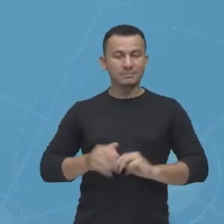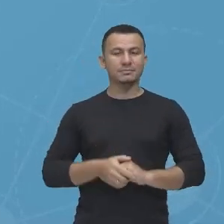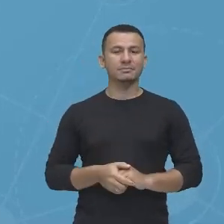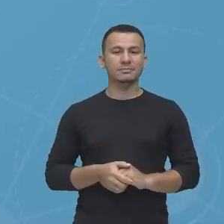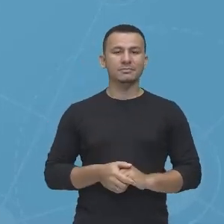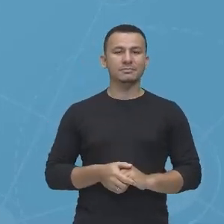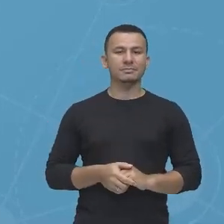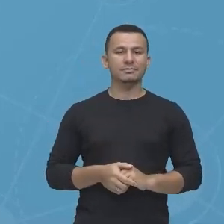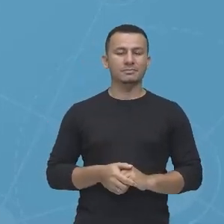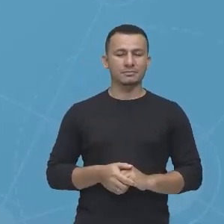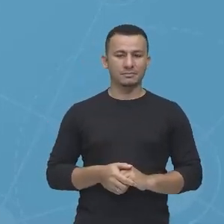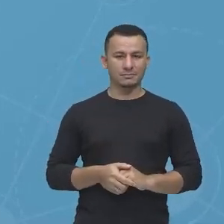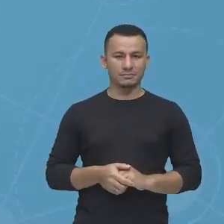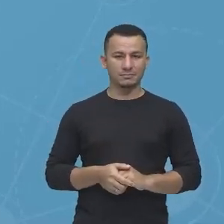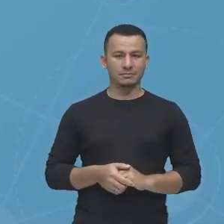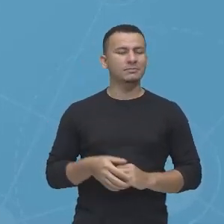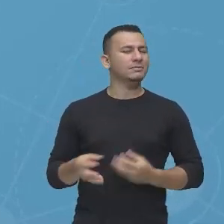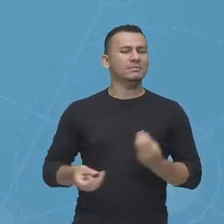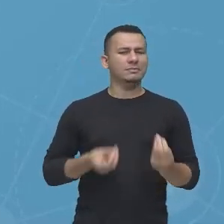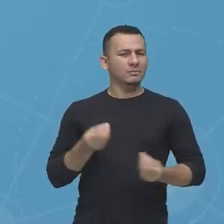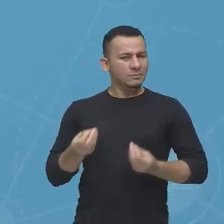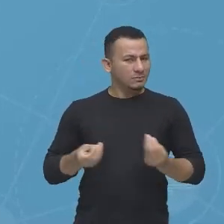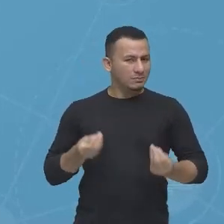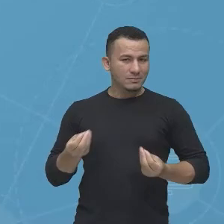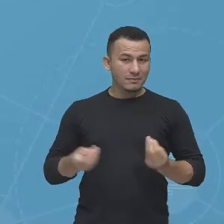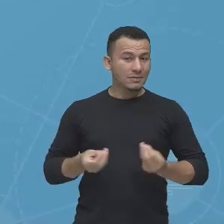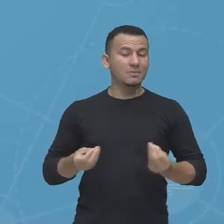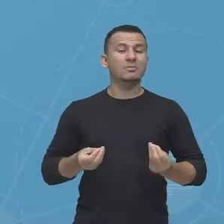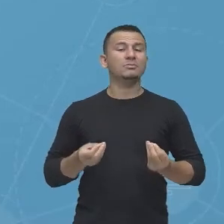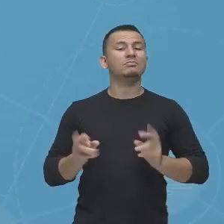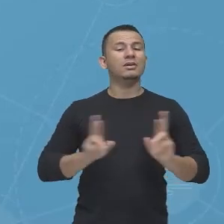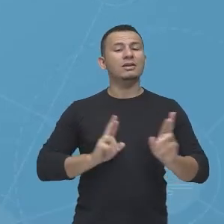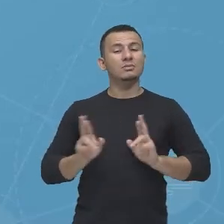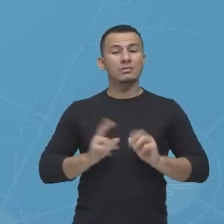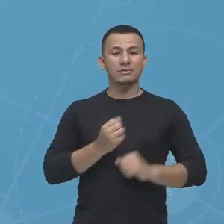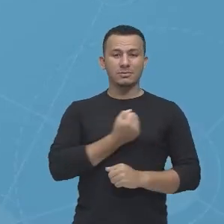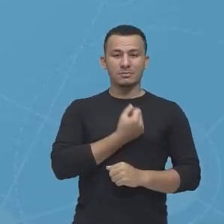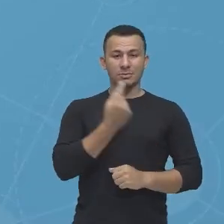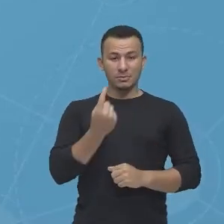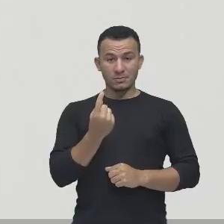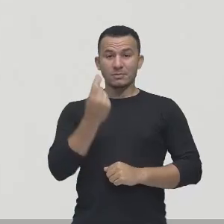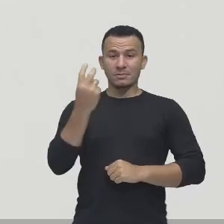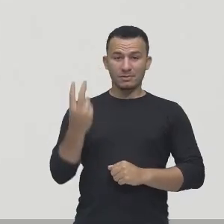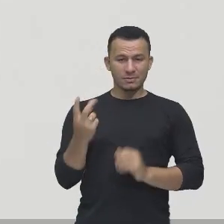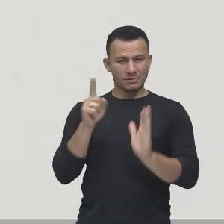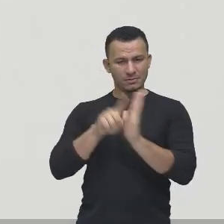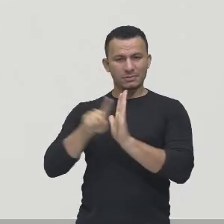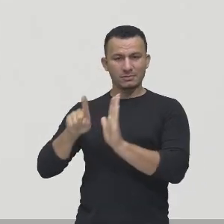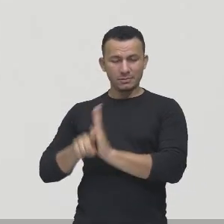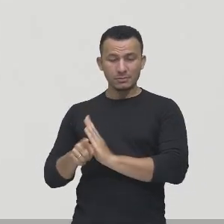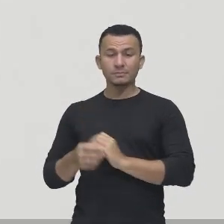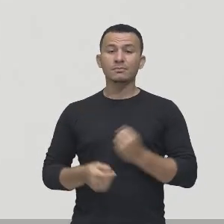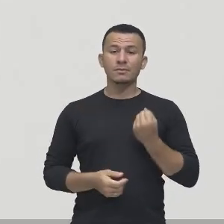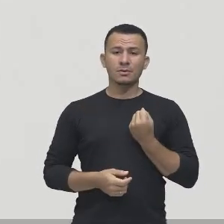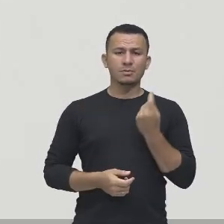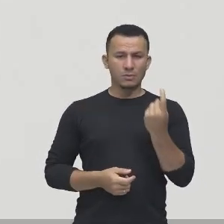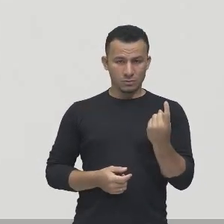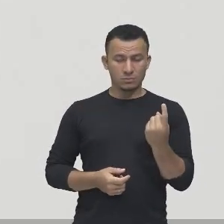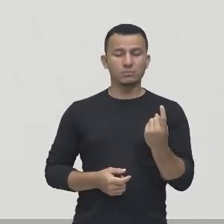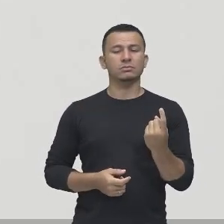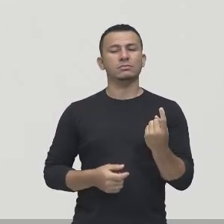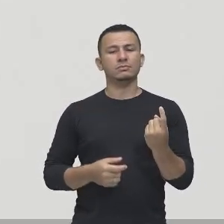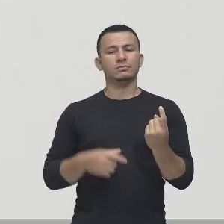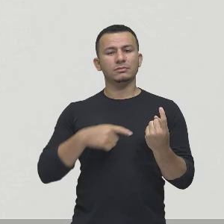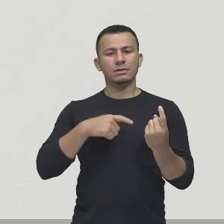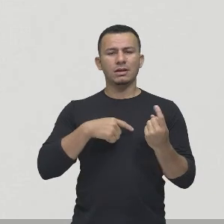verificar aí como são as respostas da primeira e da segunda questão. Na primeira questão, gente, nós temos aí,